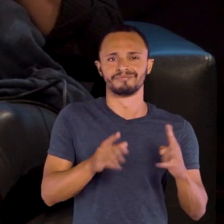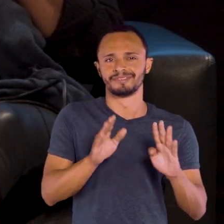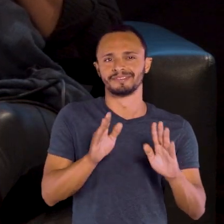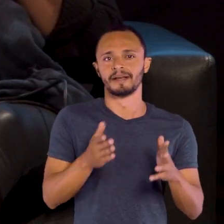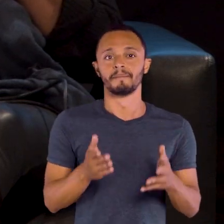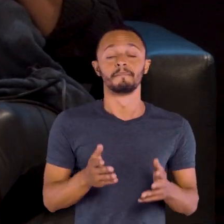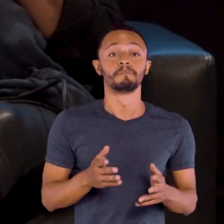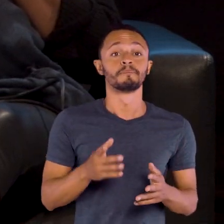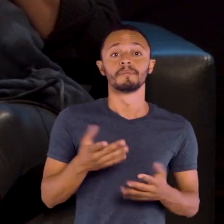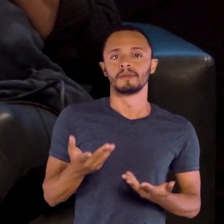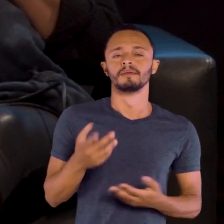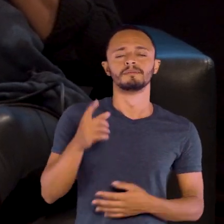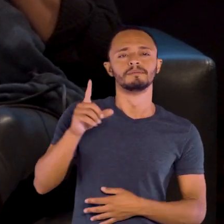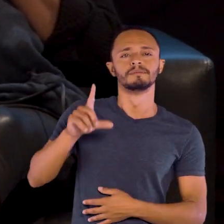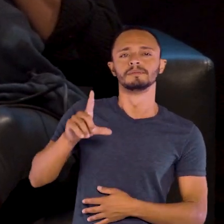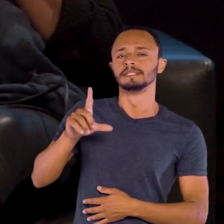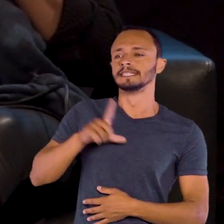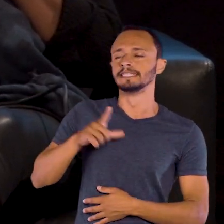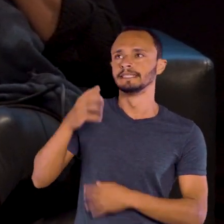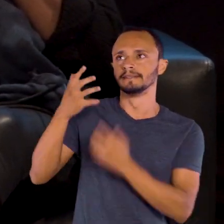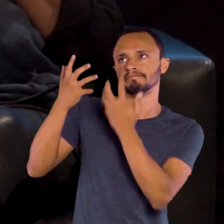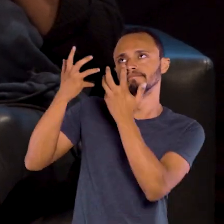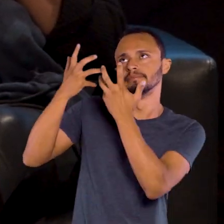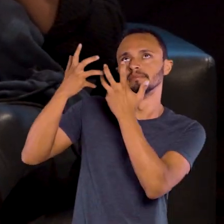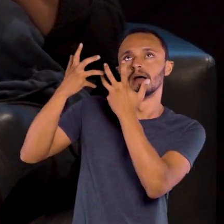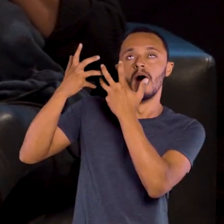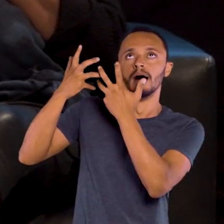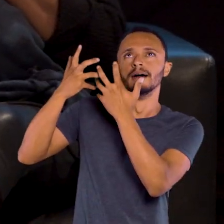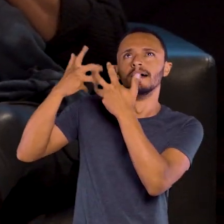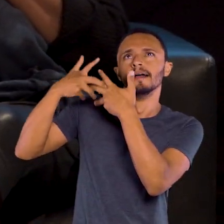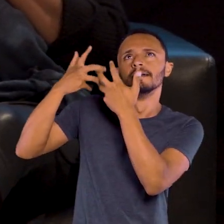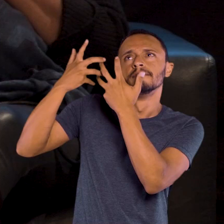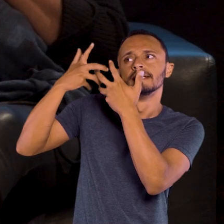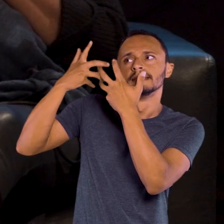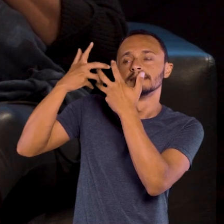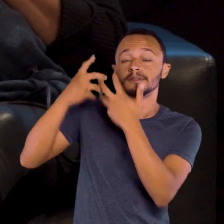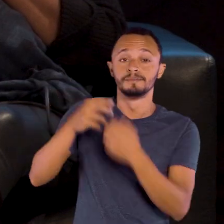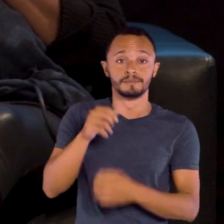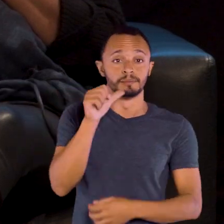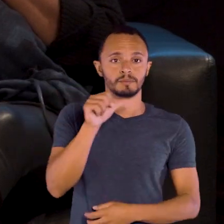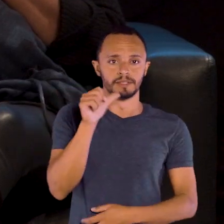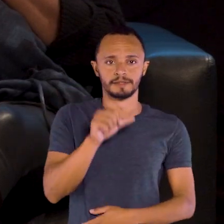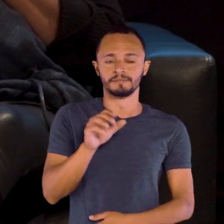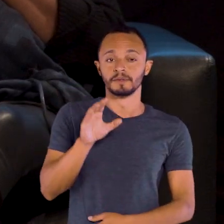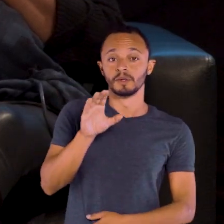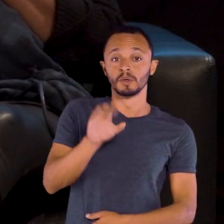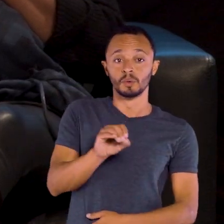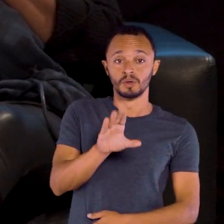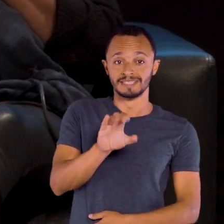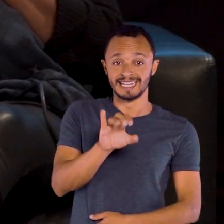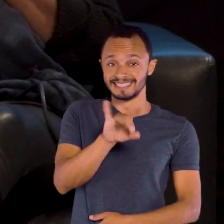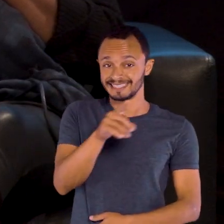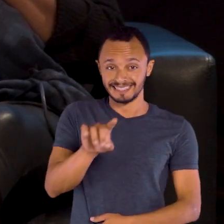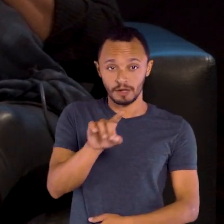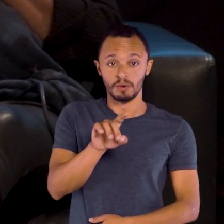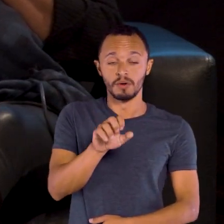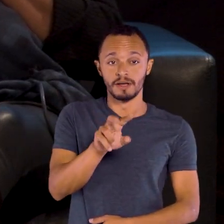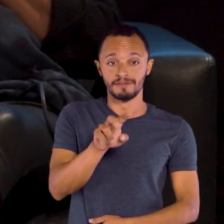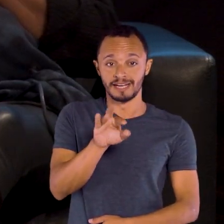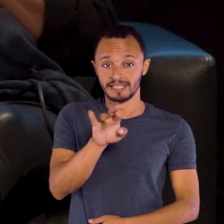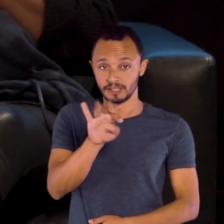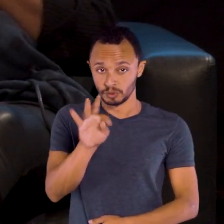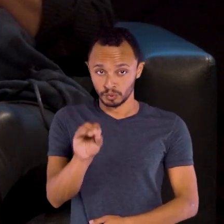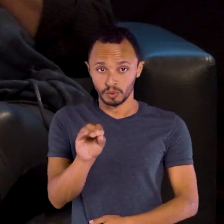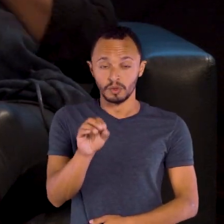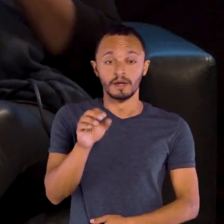as inúmeras reflexões que eu tenho recebido. A Conceição, uma vez, falou uma coisa muito interessante, que a mulher negra não dá autógrafo,